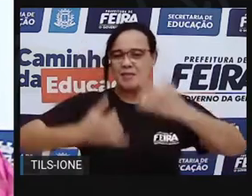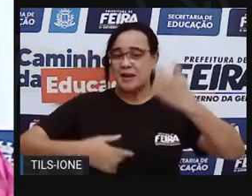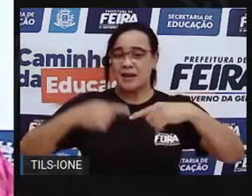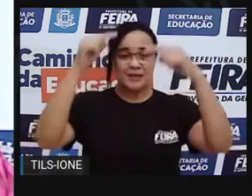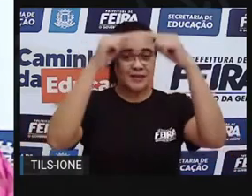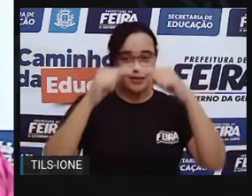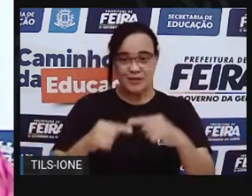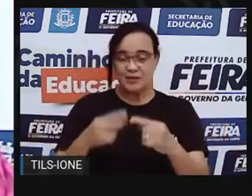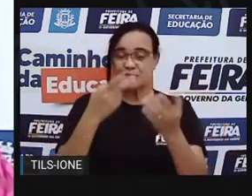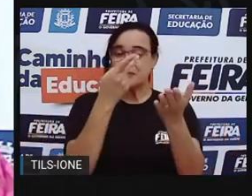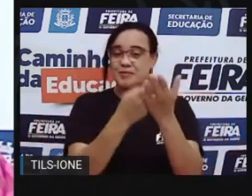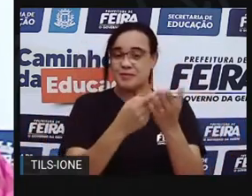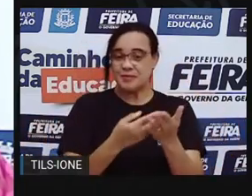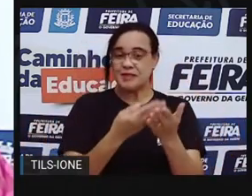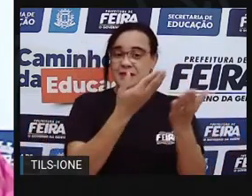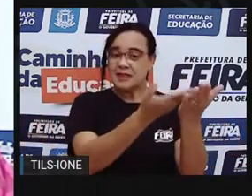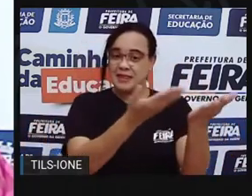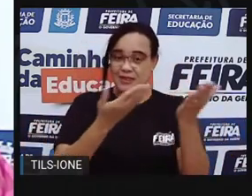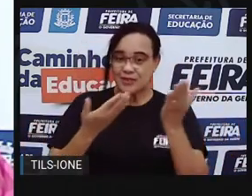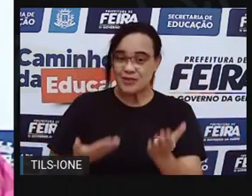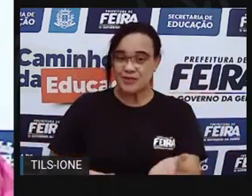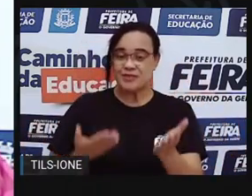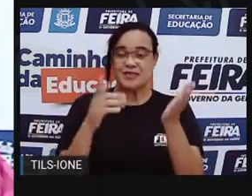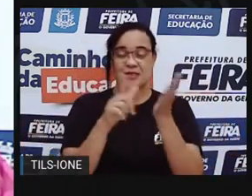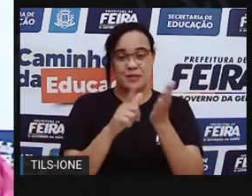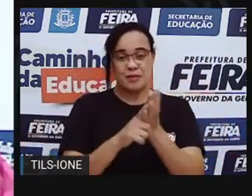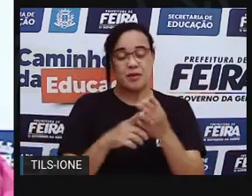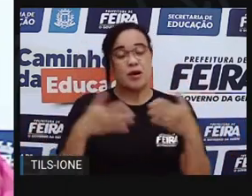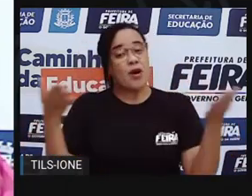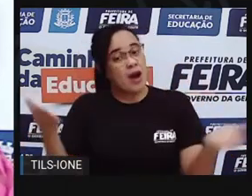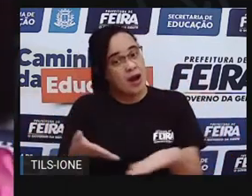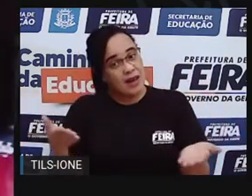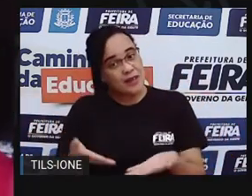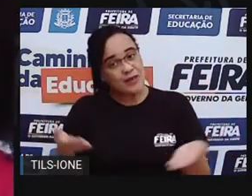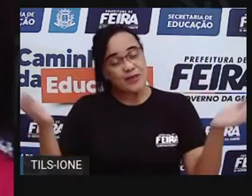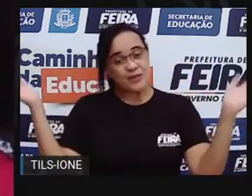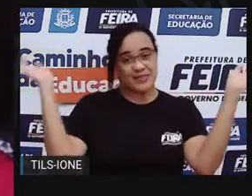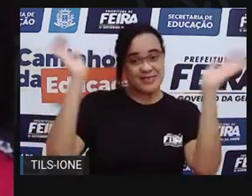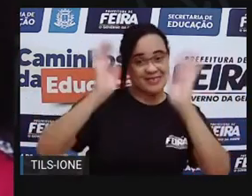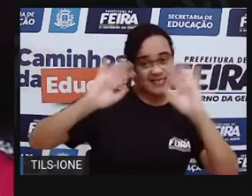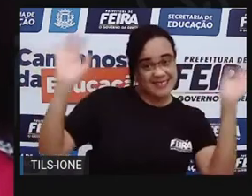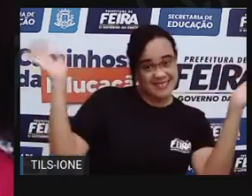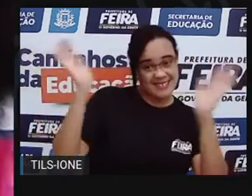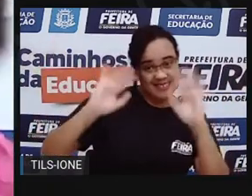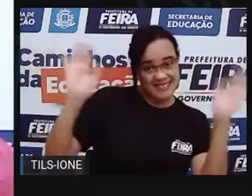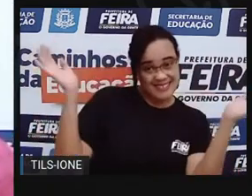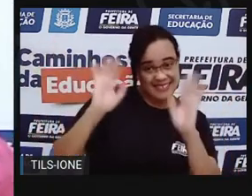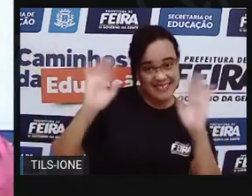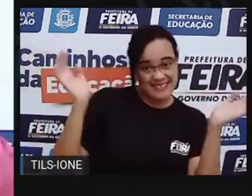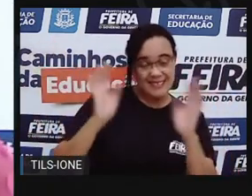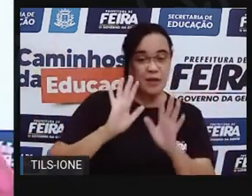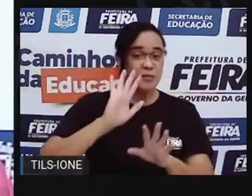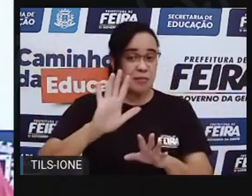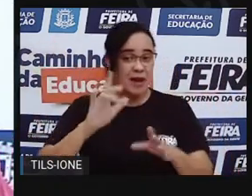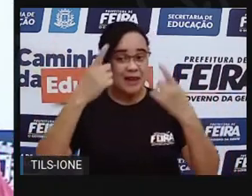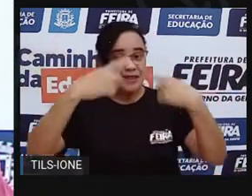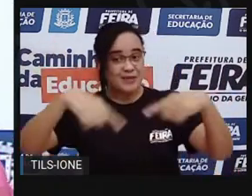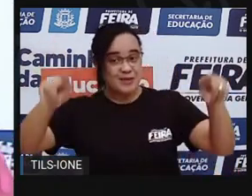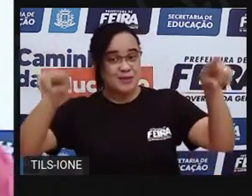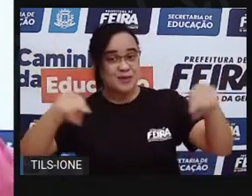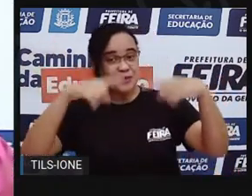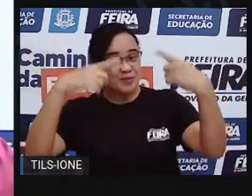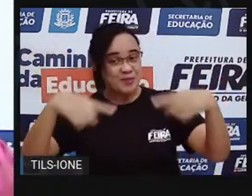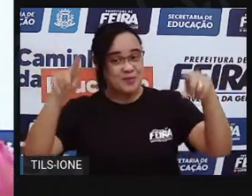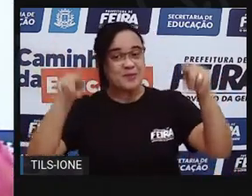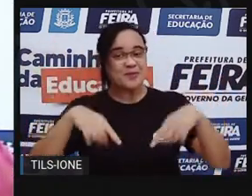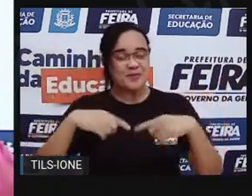convite. E agora é hora da gente se despedir. Vamos pedir? Cantar? Claro! Eu já ia pedir uma